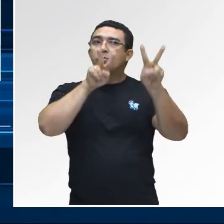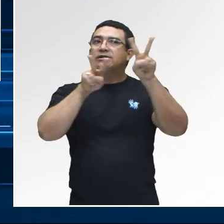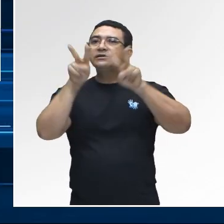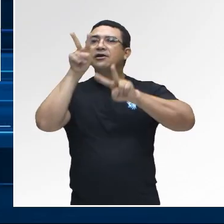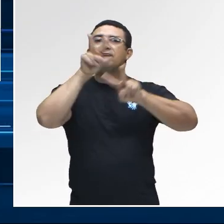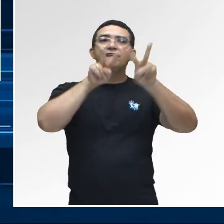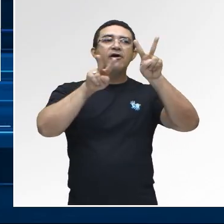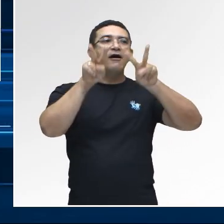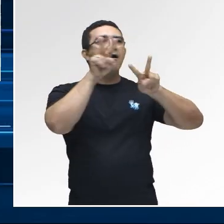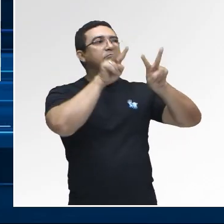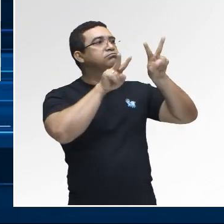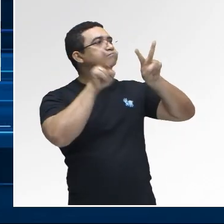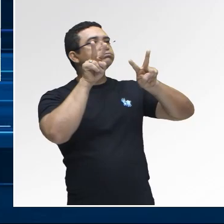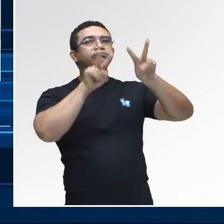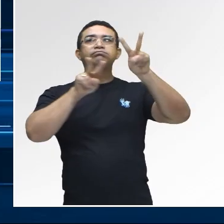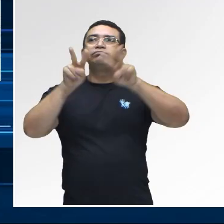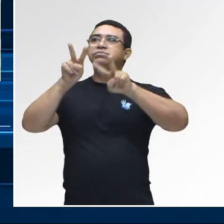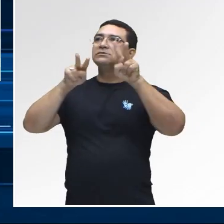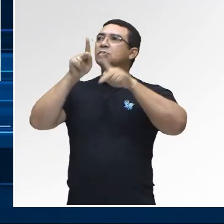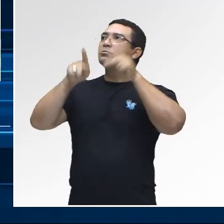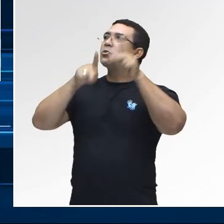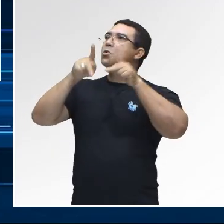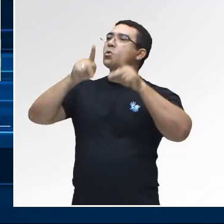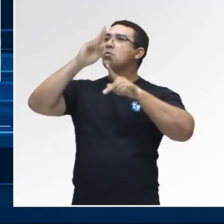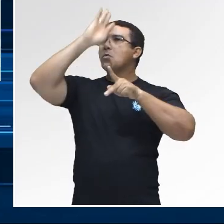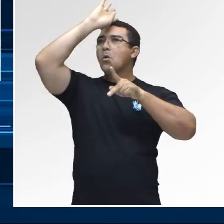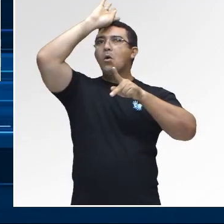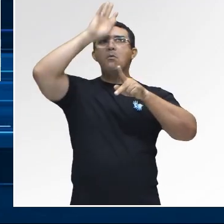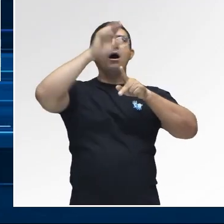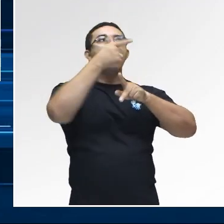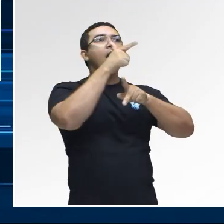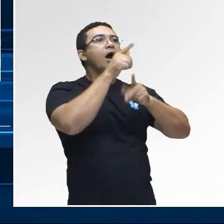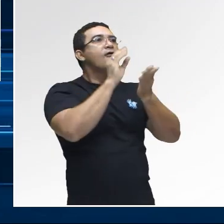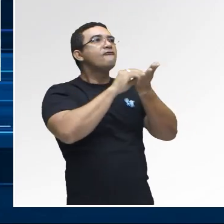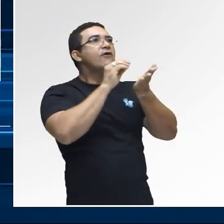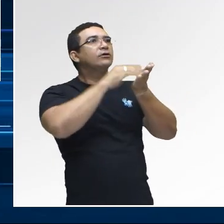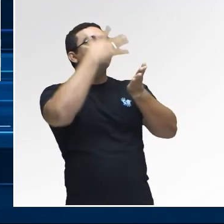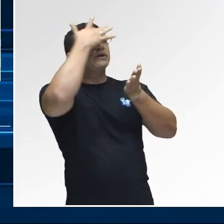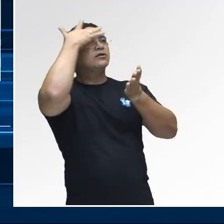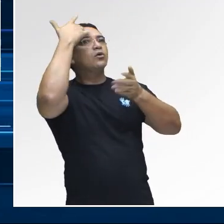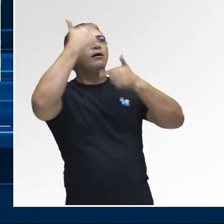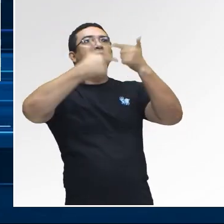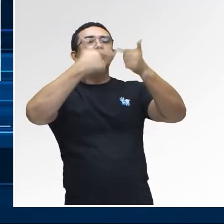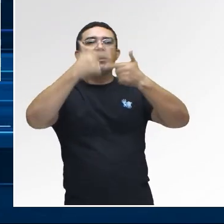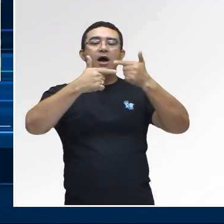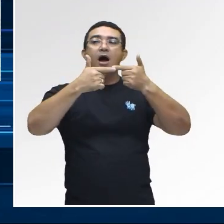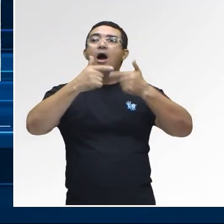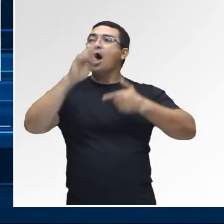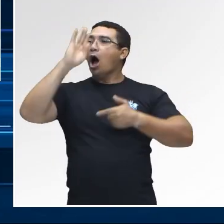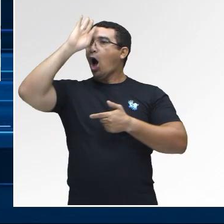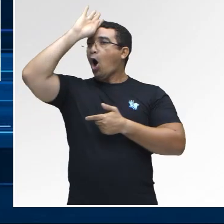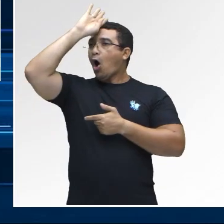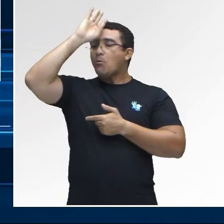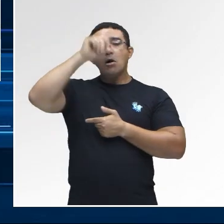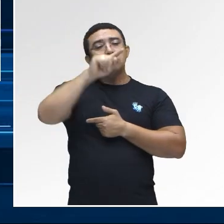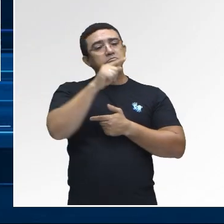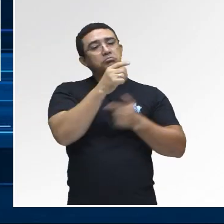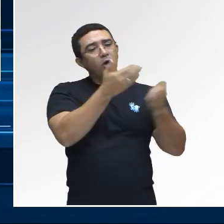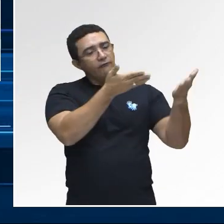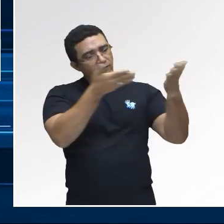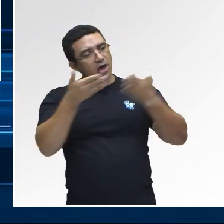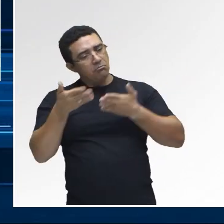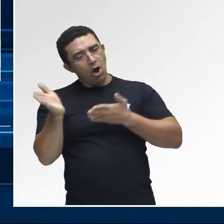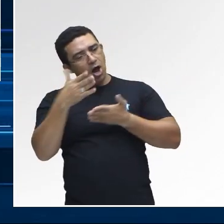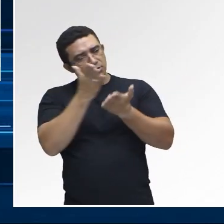muitas terras, não tem ninguém para trabalhar nas suas terras. Aí o dono da terra romana beleza, então aí a gente, vamos